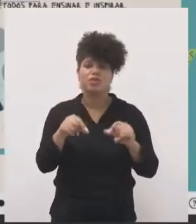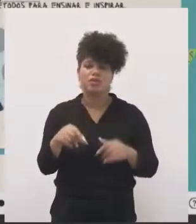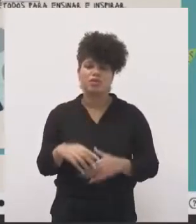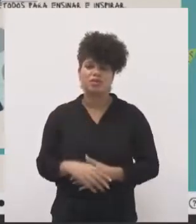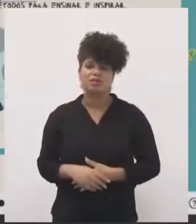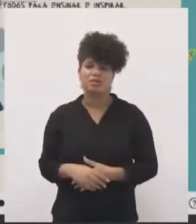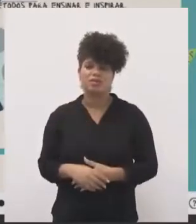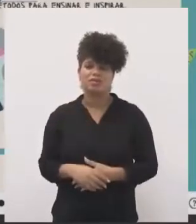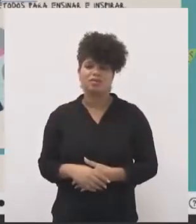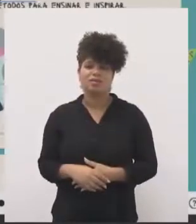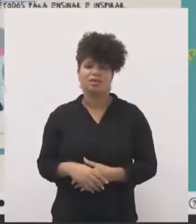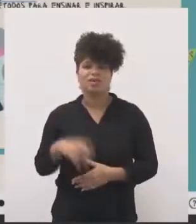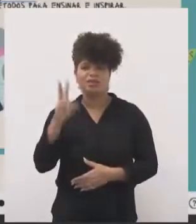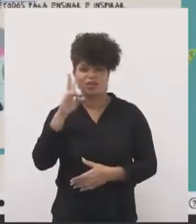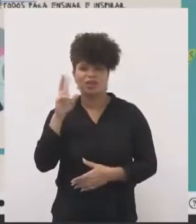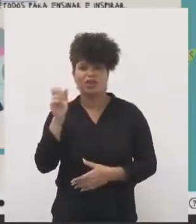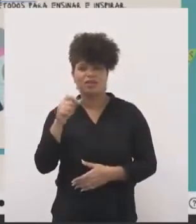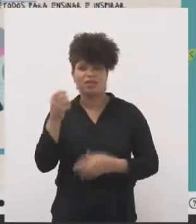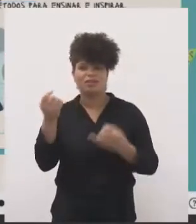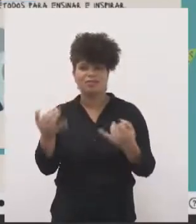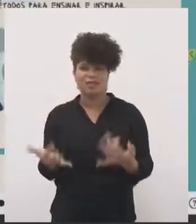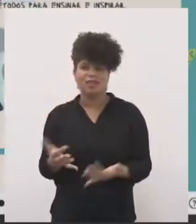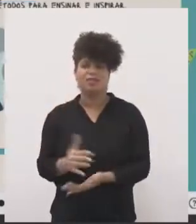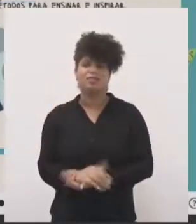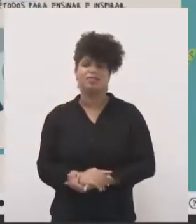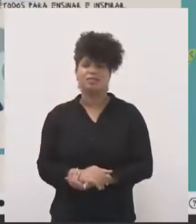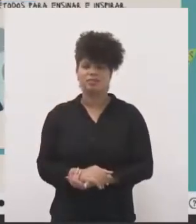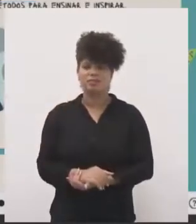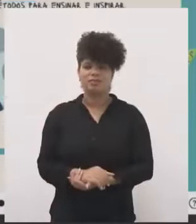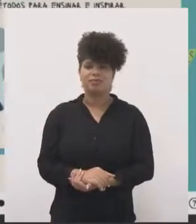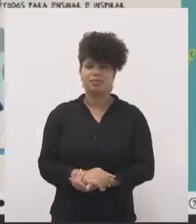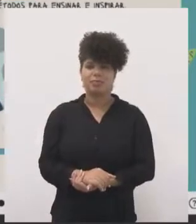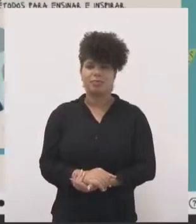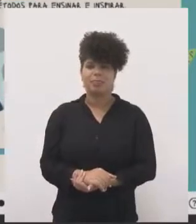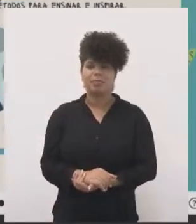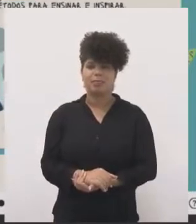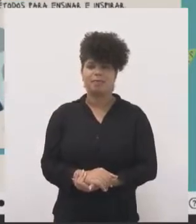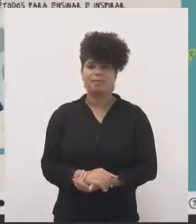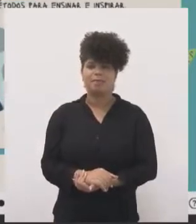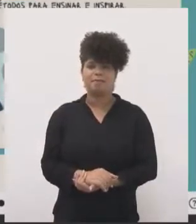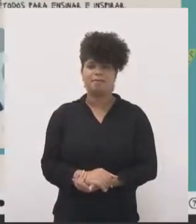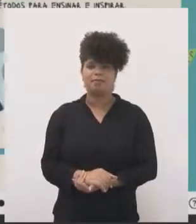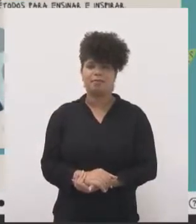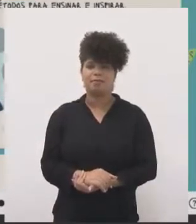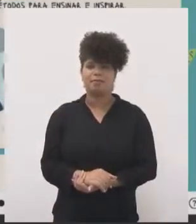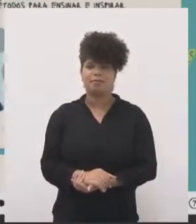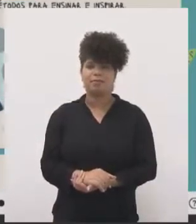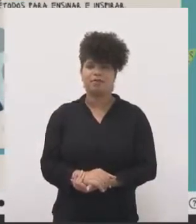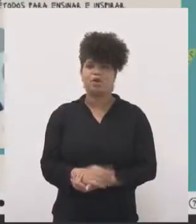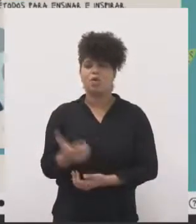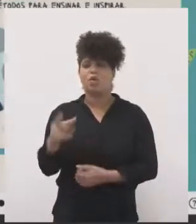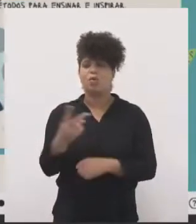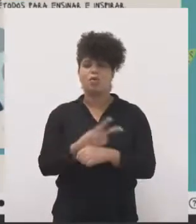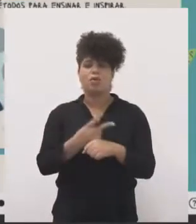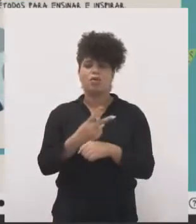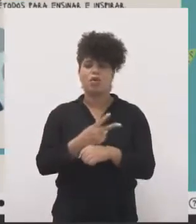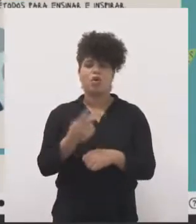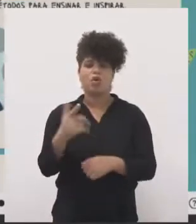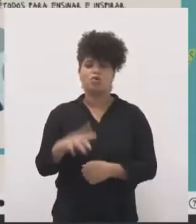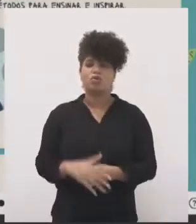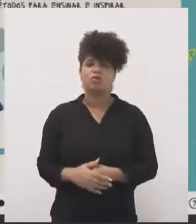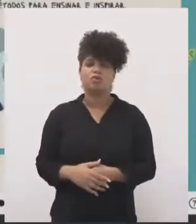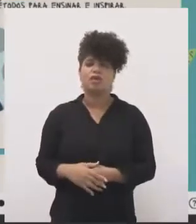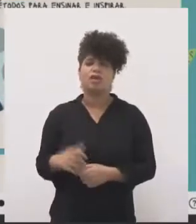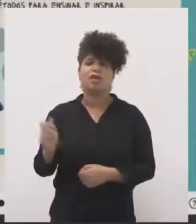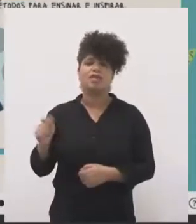exemplo, e contar a história dele. Ou eu posso, sei lá, procurar, ao invés de contar a história do